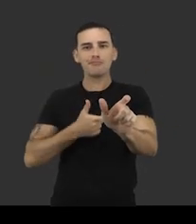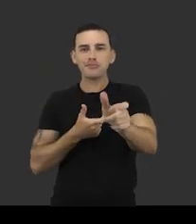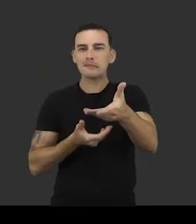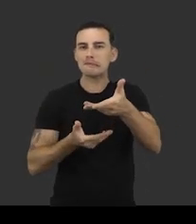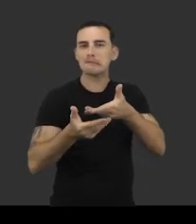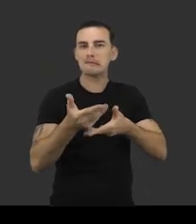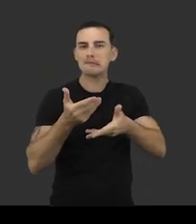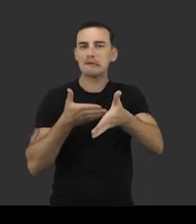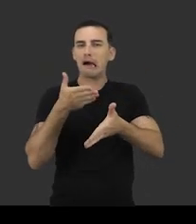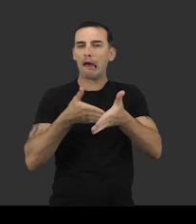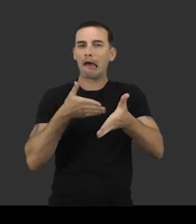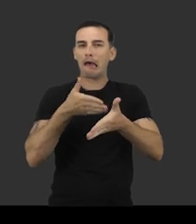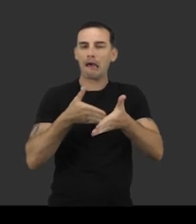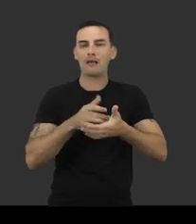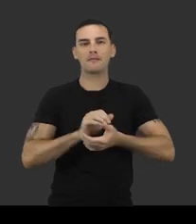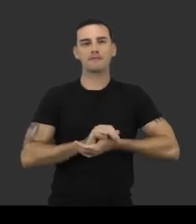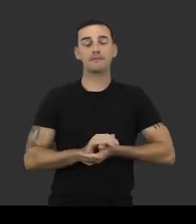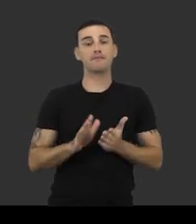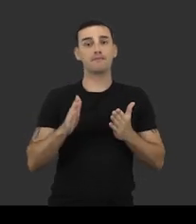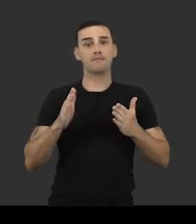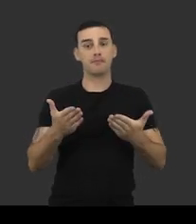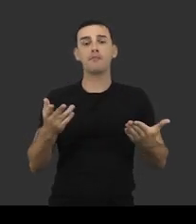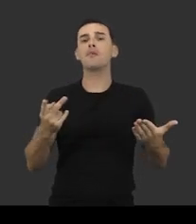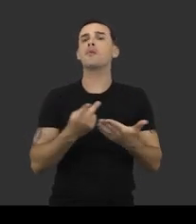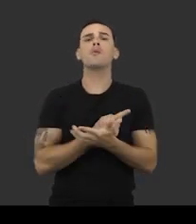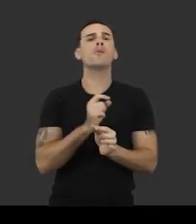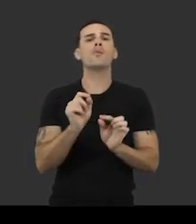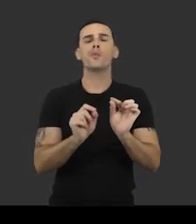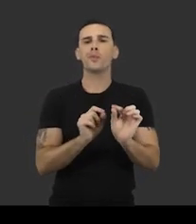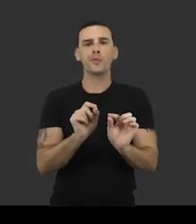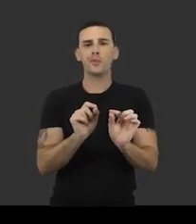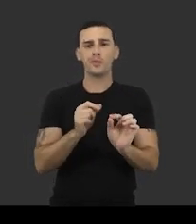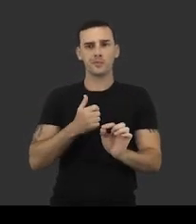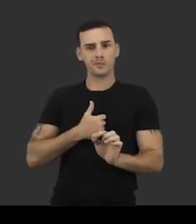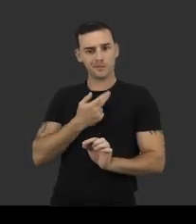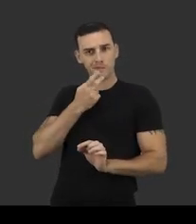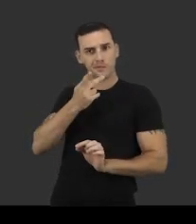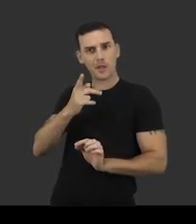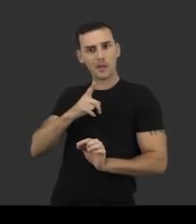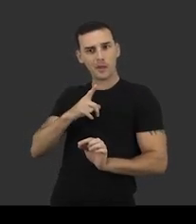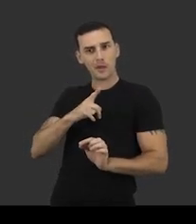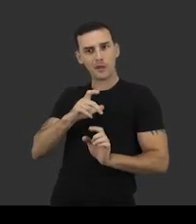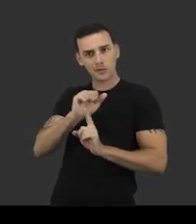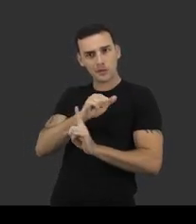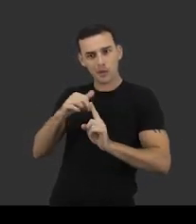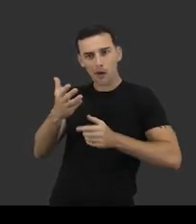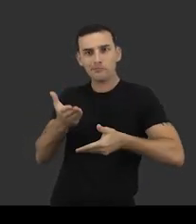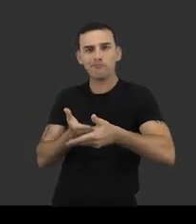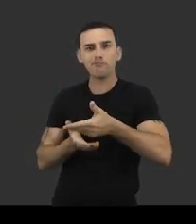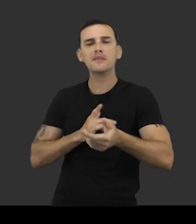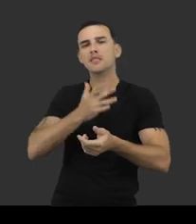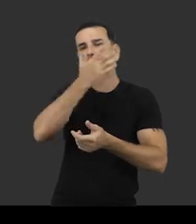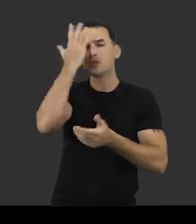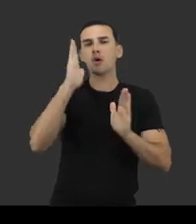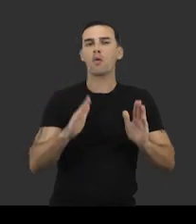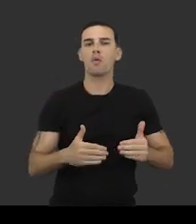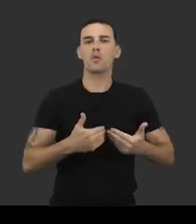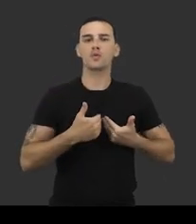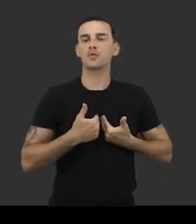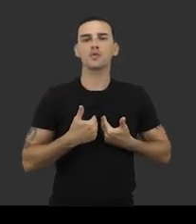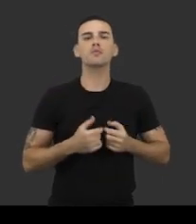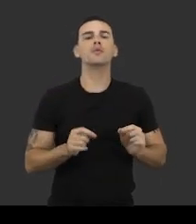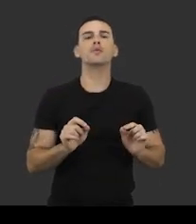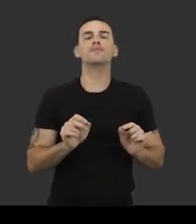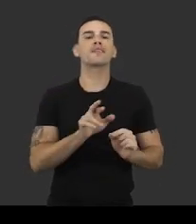né? Nas relações intersociais. Então, quando a gente fala de interações sociais, a gente tem aquelas pessoas com autismo